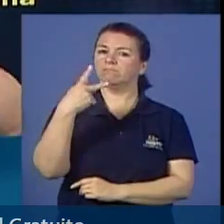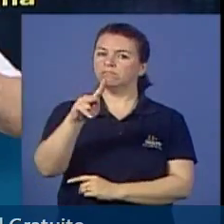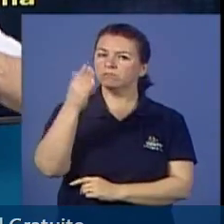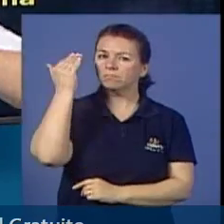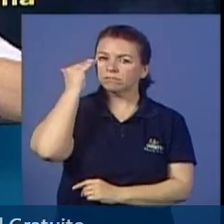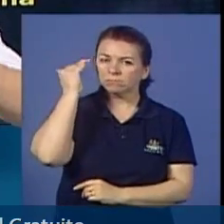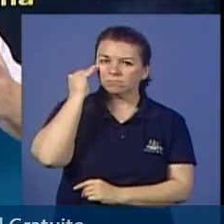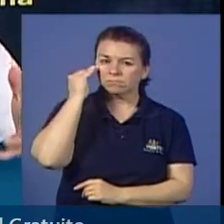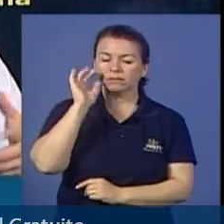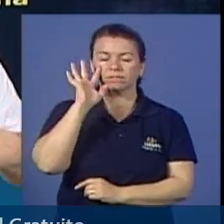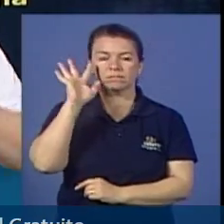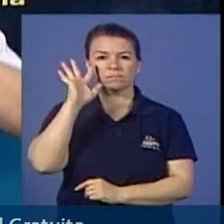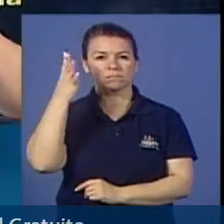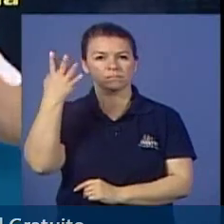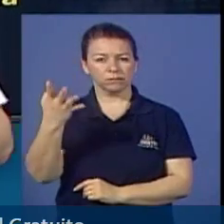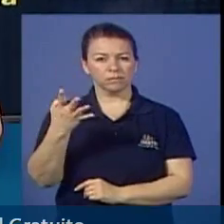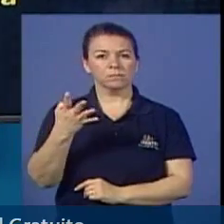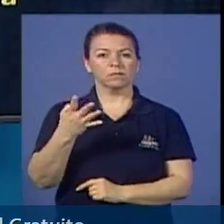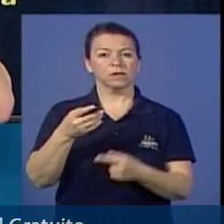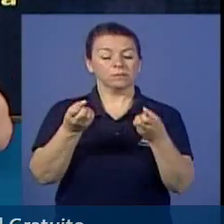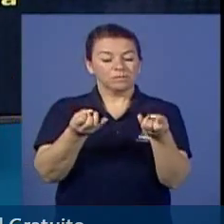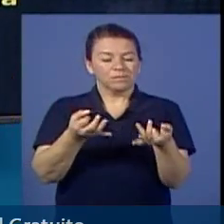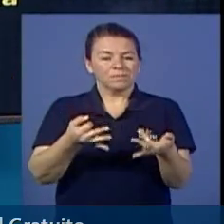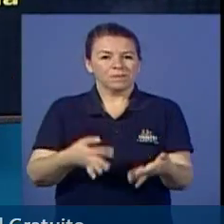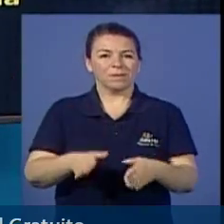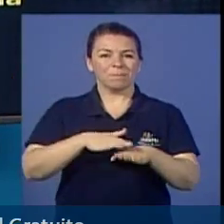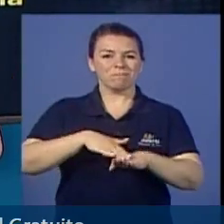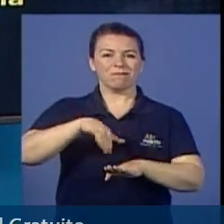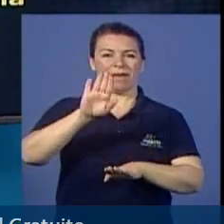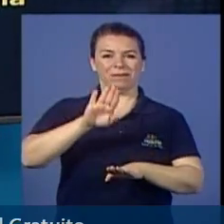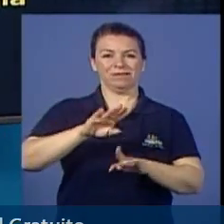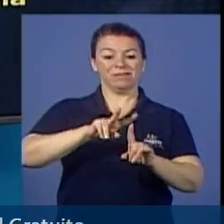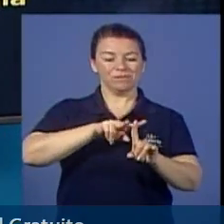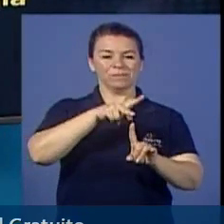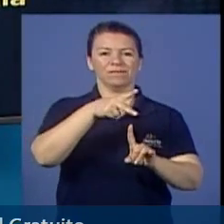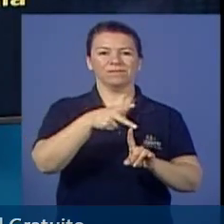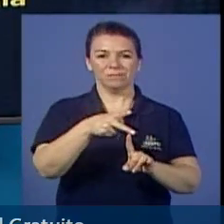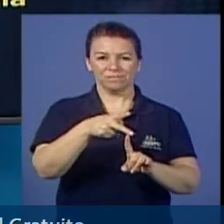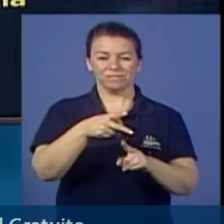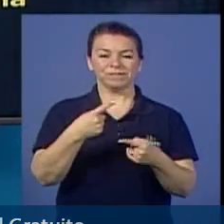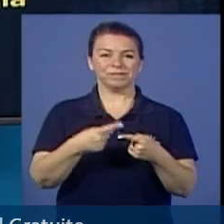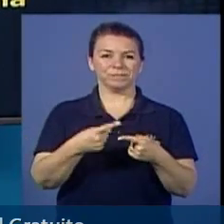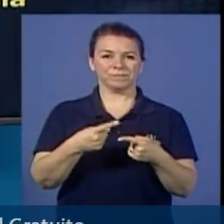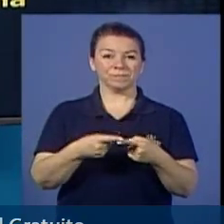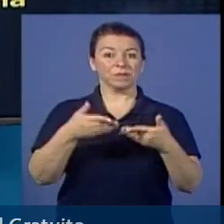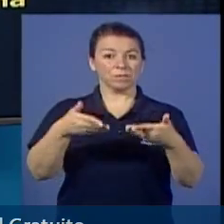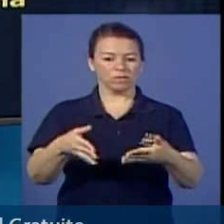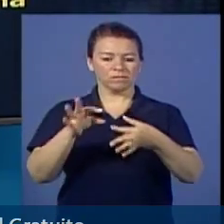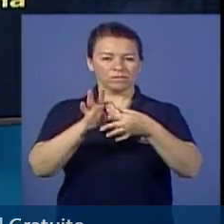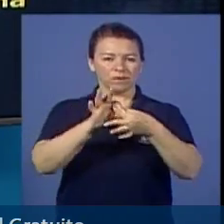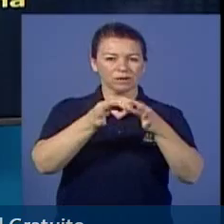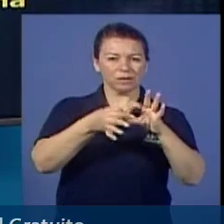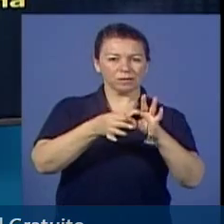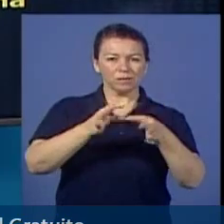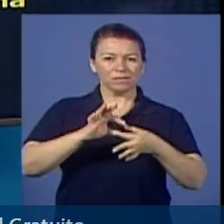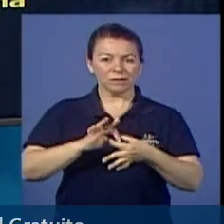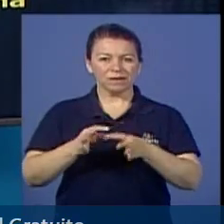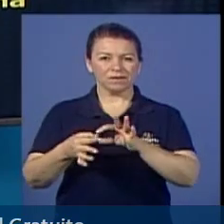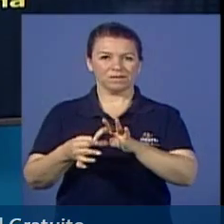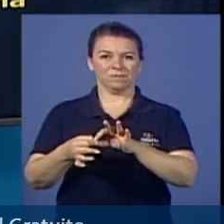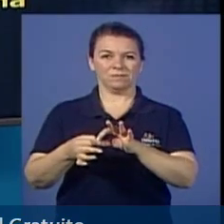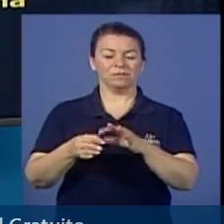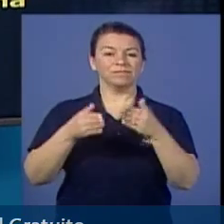sobre o surgimento de bulevares e tudo mais, a imagem do Brasil lá fora. Por exemplo, nós tivemos uma Olimpíada agora, né? Onde um